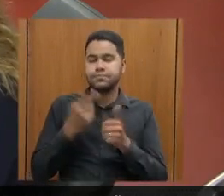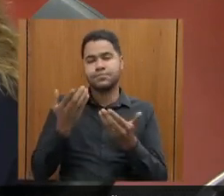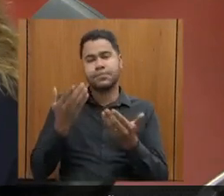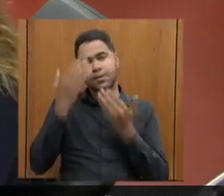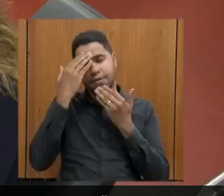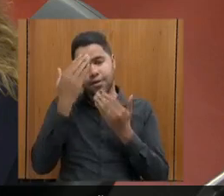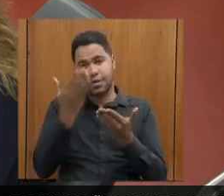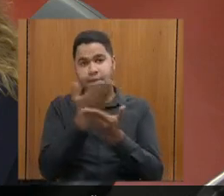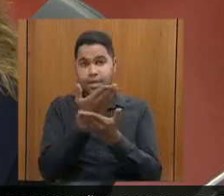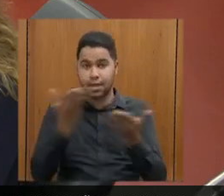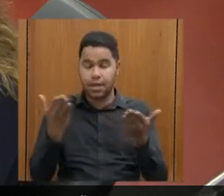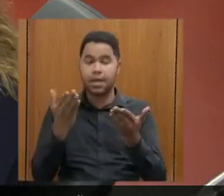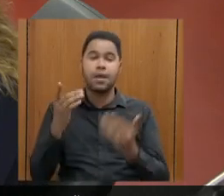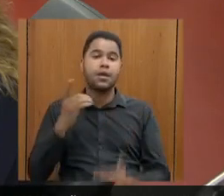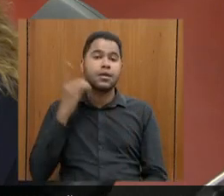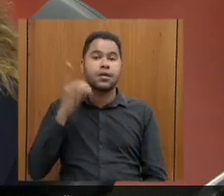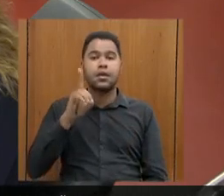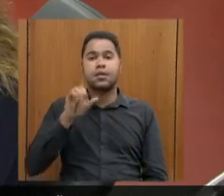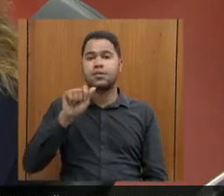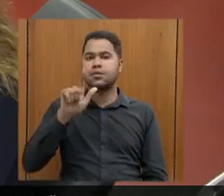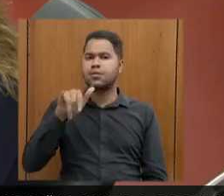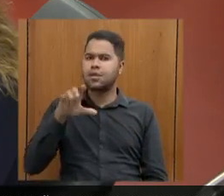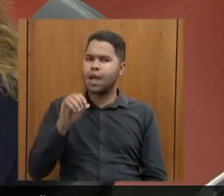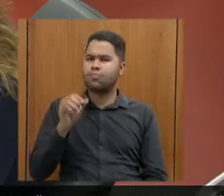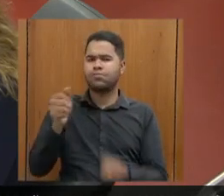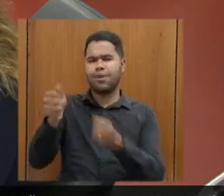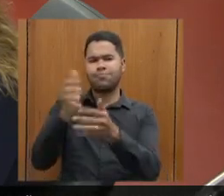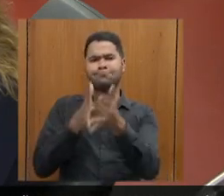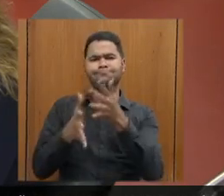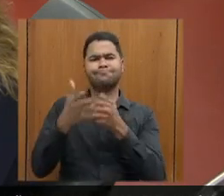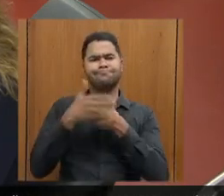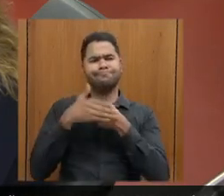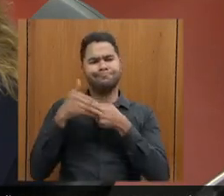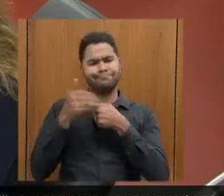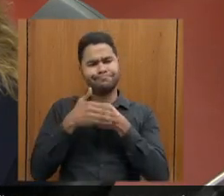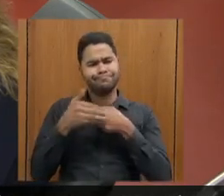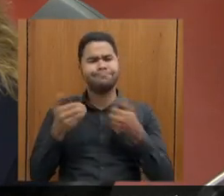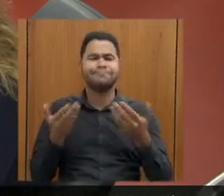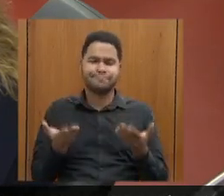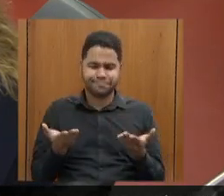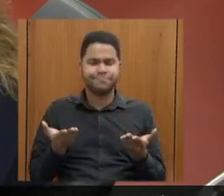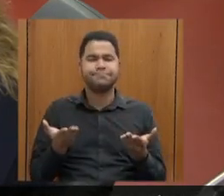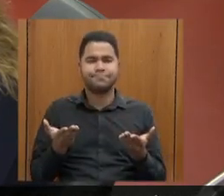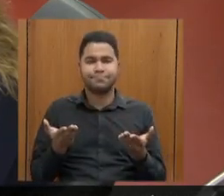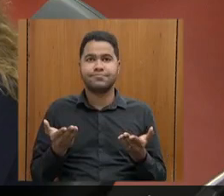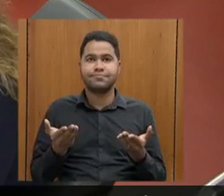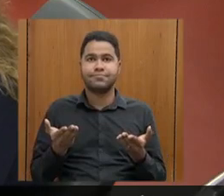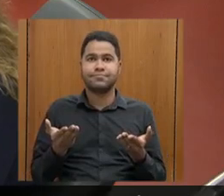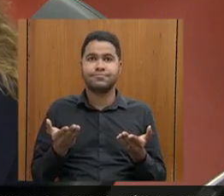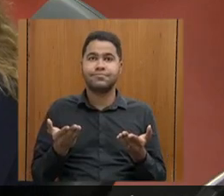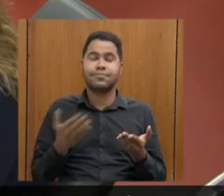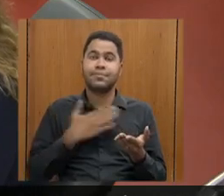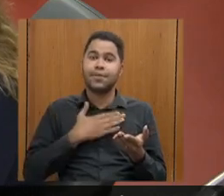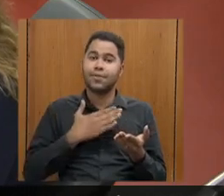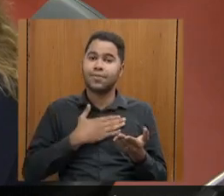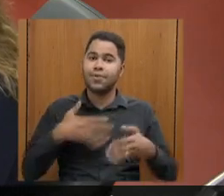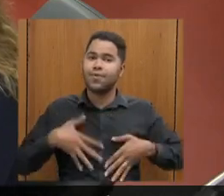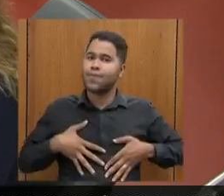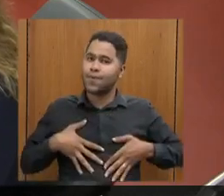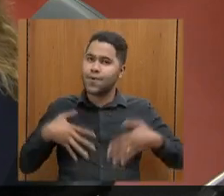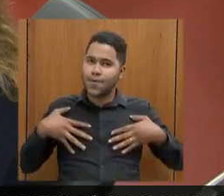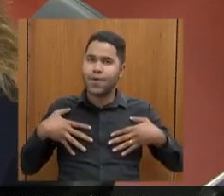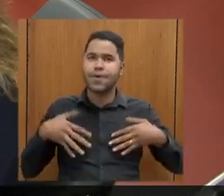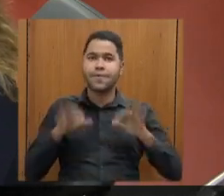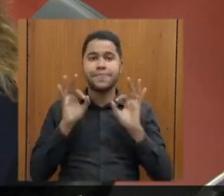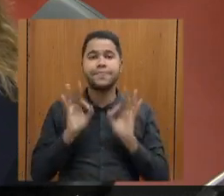agradecer o deputado da Alma pelas generosas palavras dizer que e para mim é uma honra muito